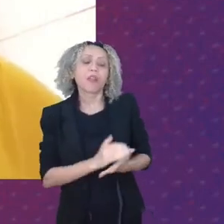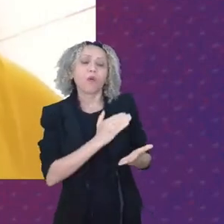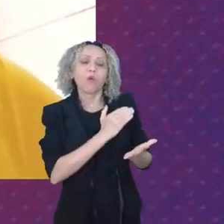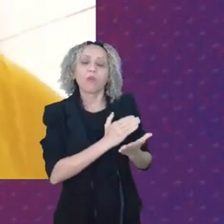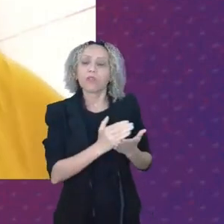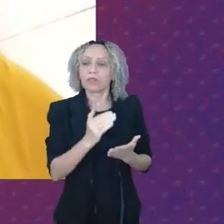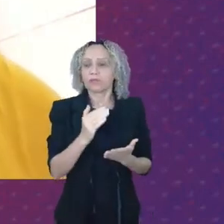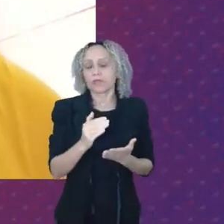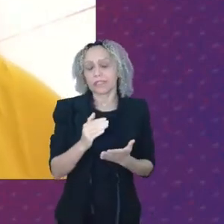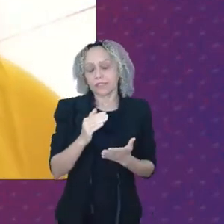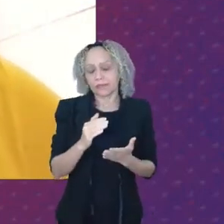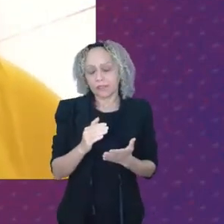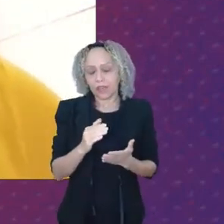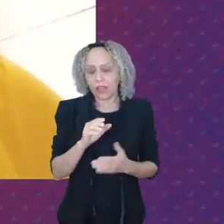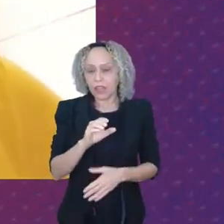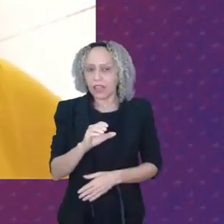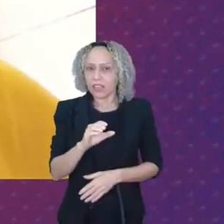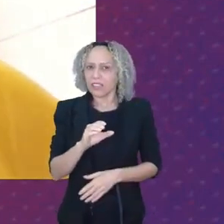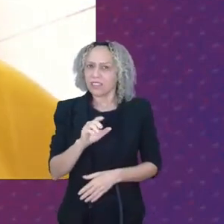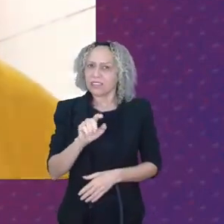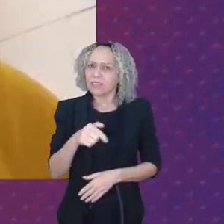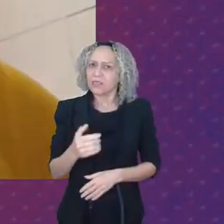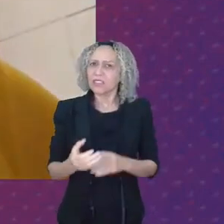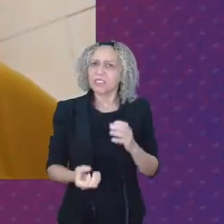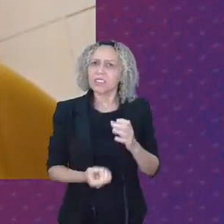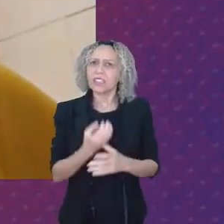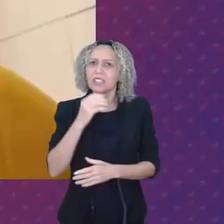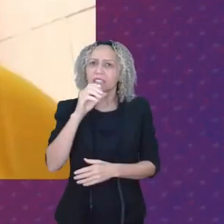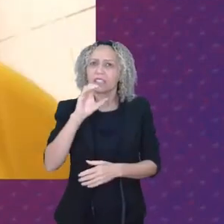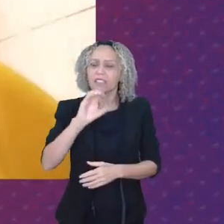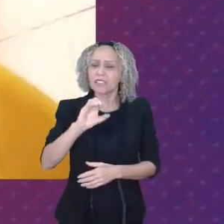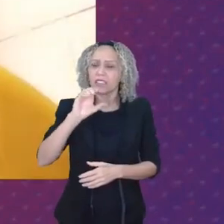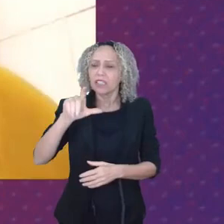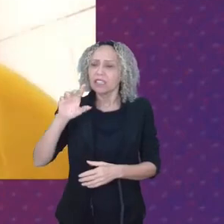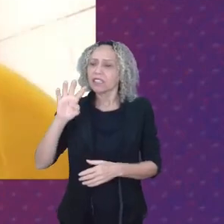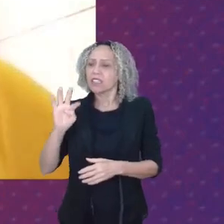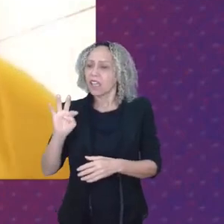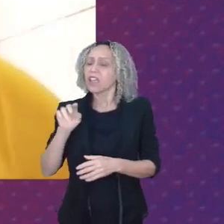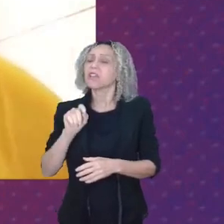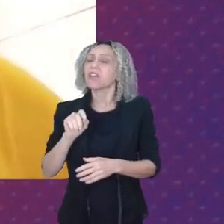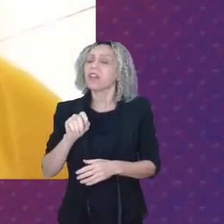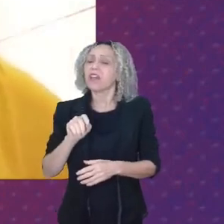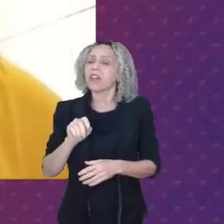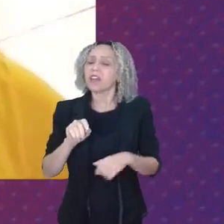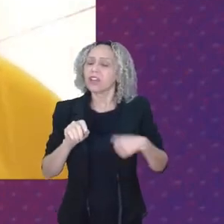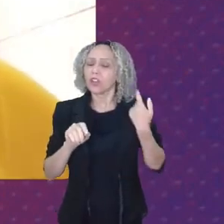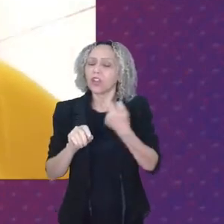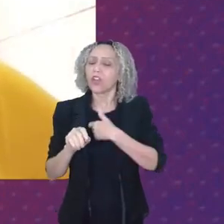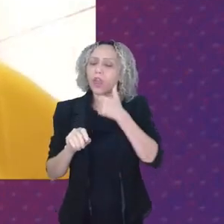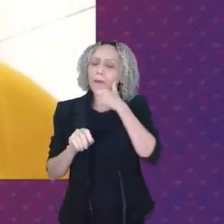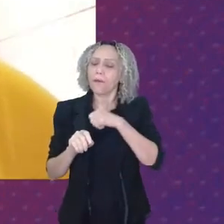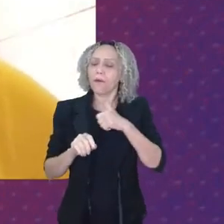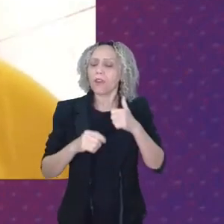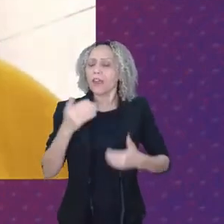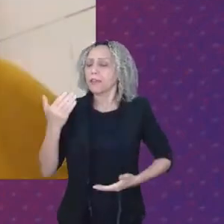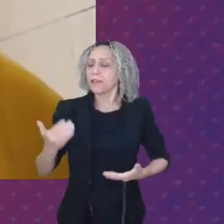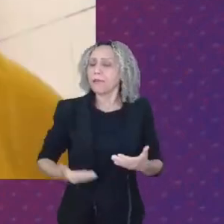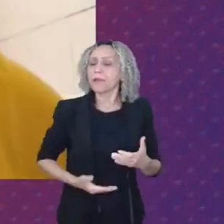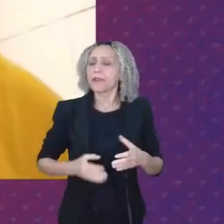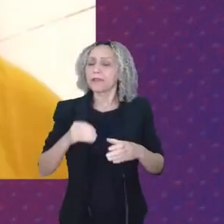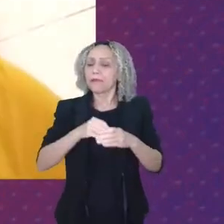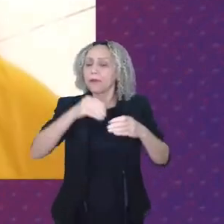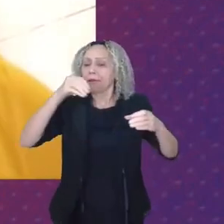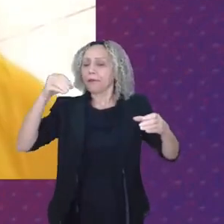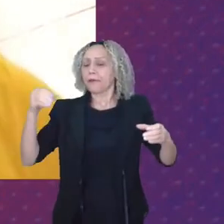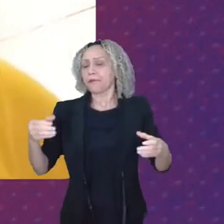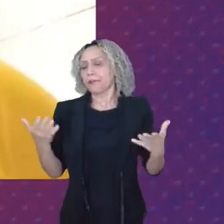CLT e as domésticas ficaram de fora, o que já demonstra o preconceito e a discriminação com que o nosso trabalho é visto, né? É um